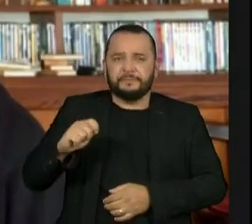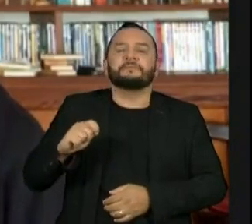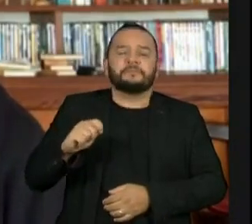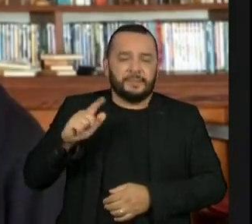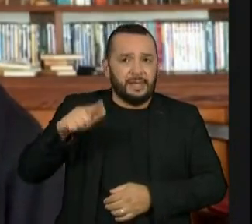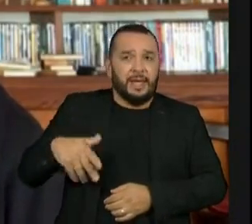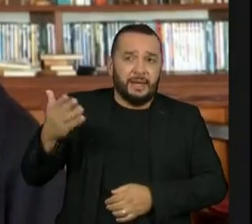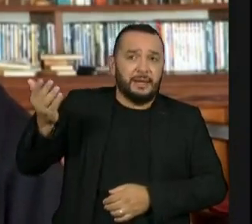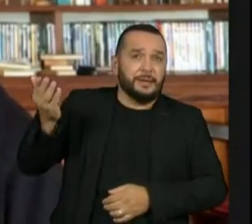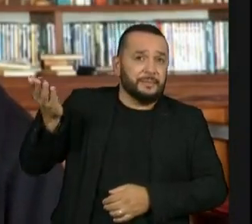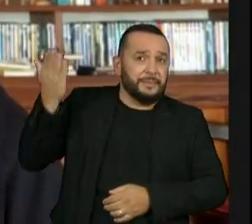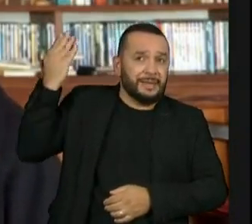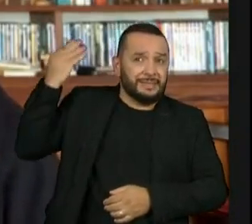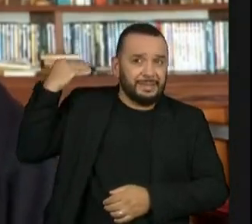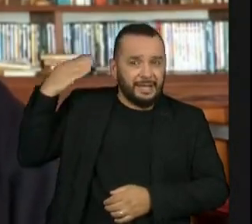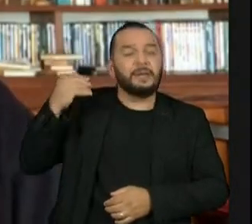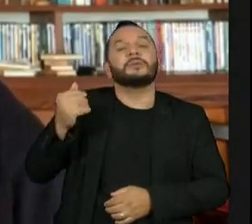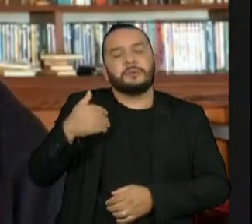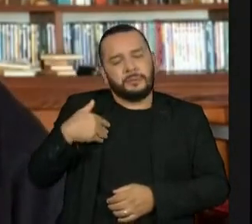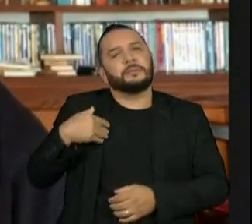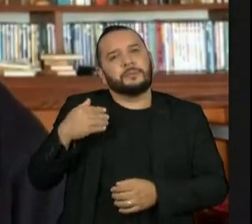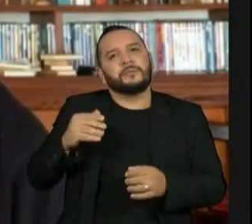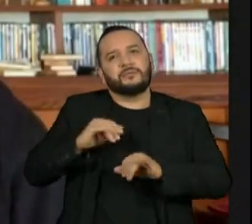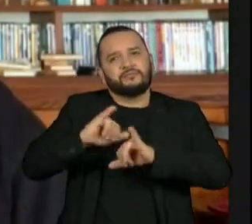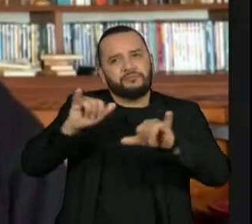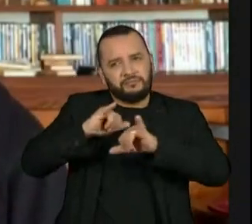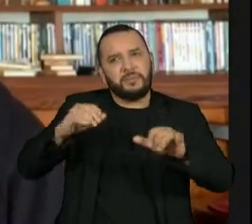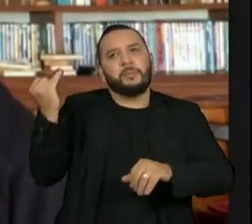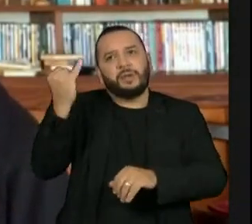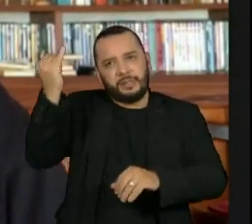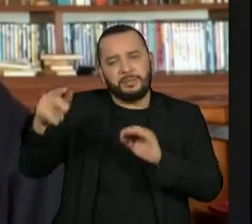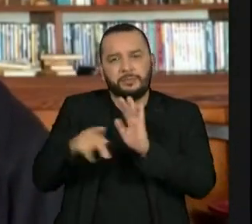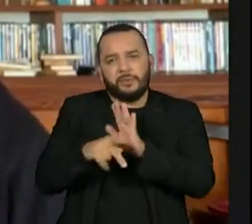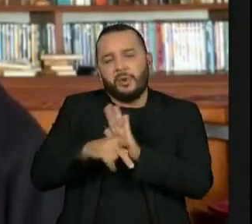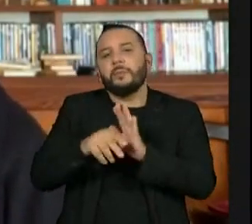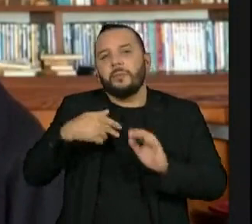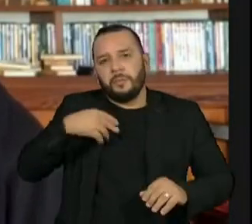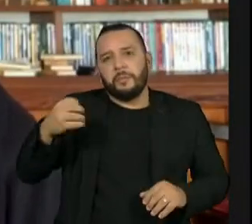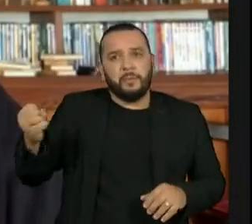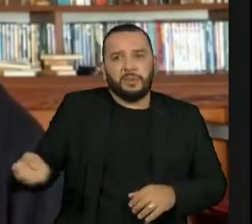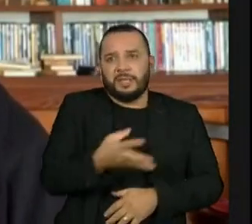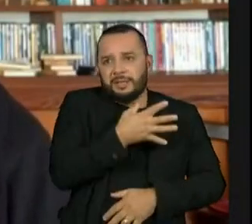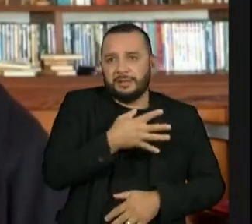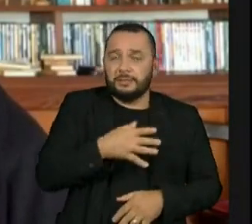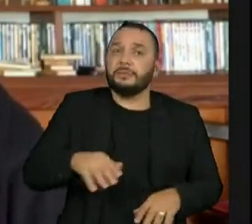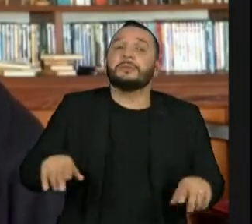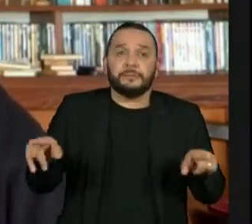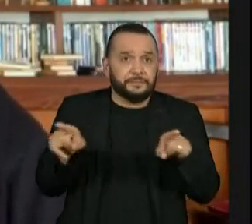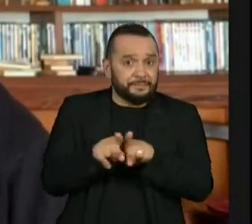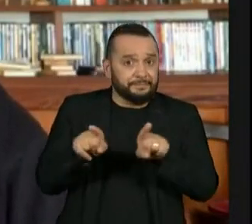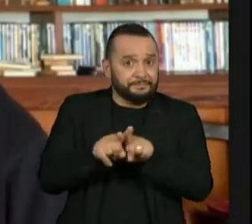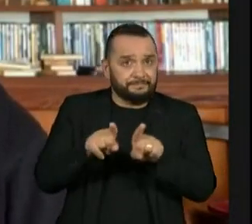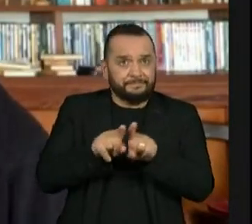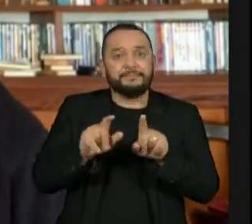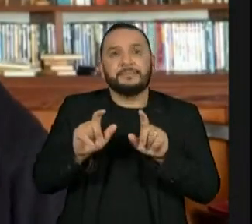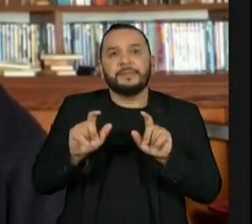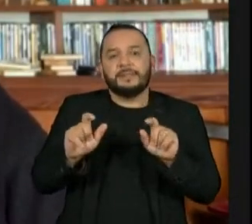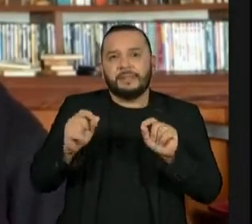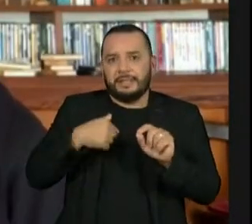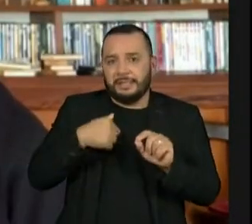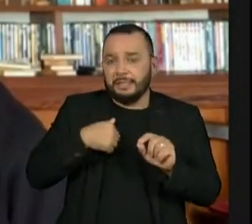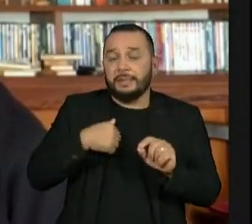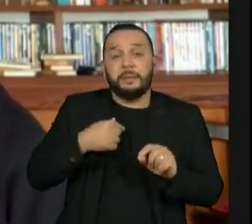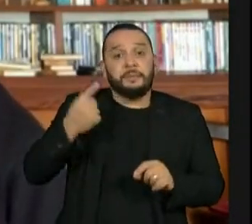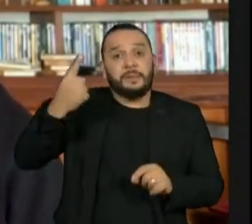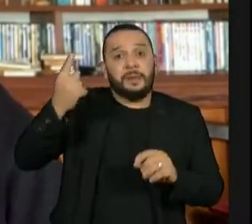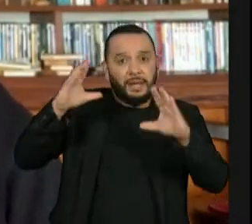veículo do modernismo. Plínio Salgado estava sentado no palco na primeira noite da Semana de Arte Moderna, e